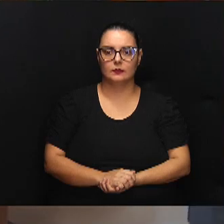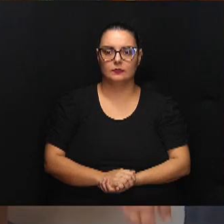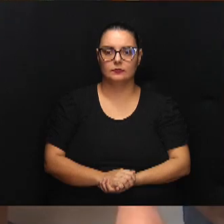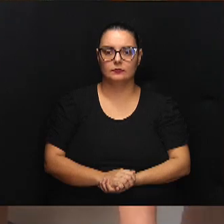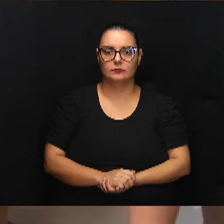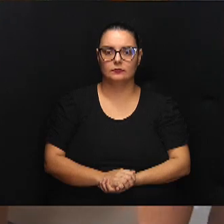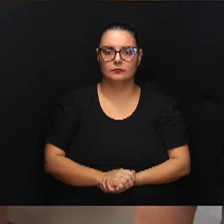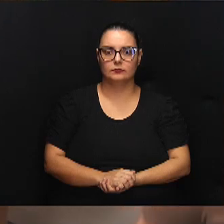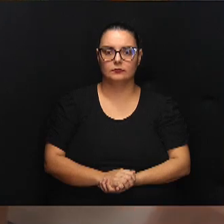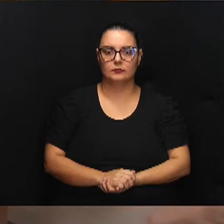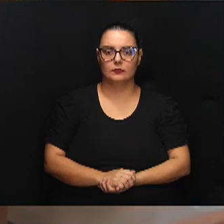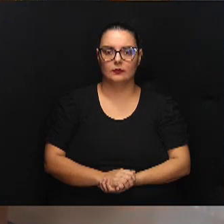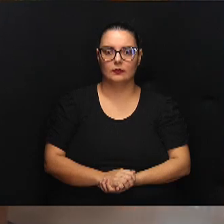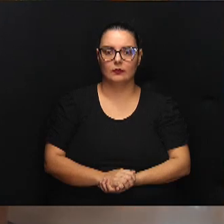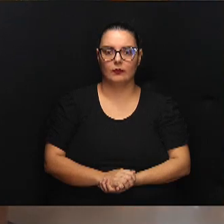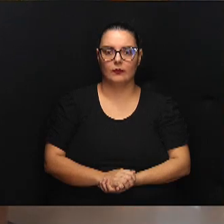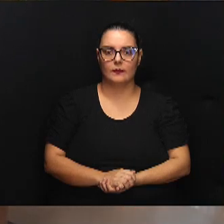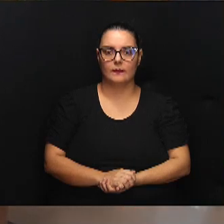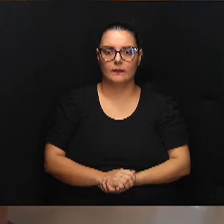É.